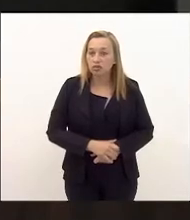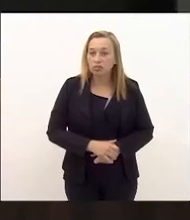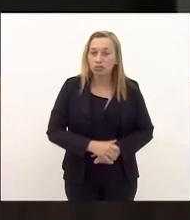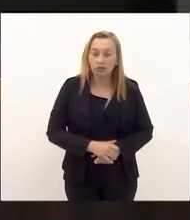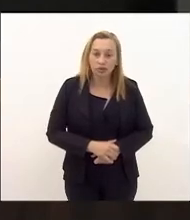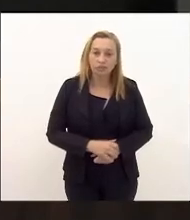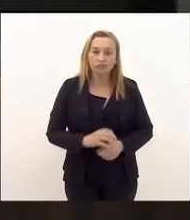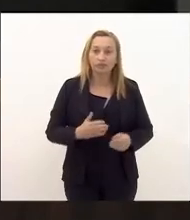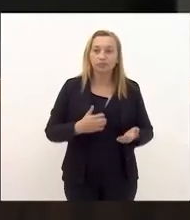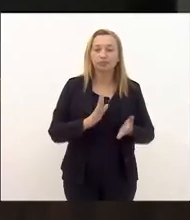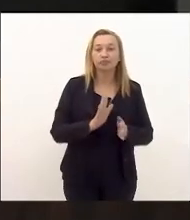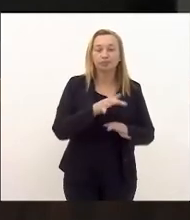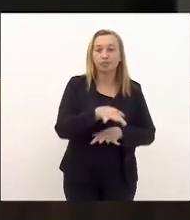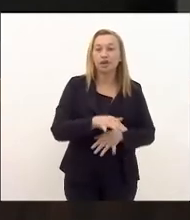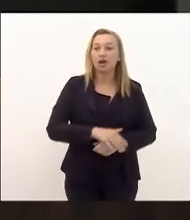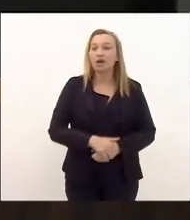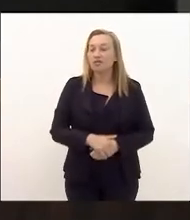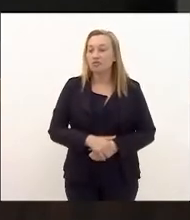forma final do autógrafo.